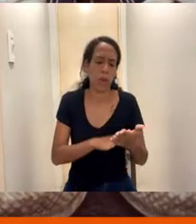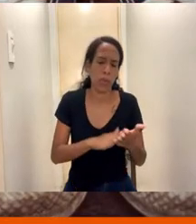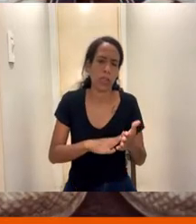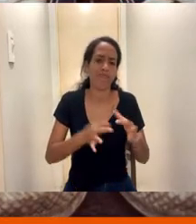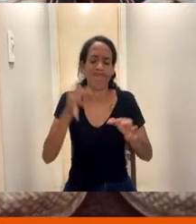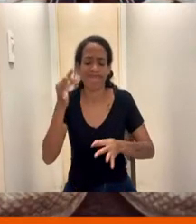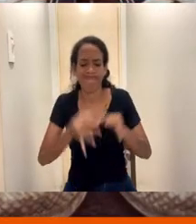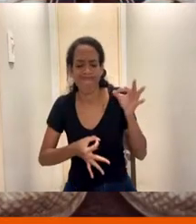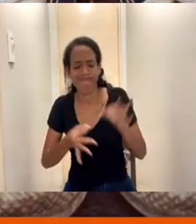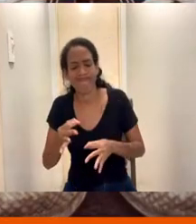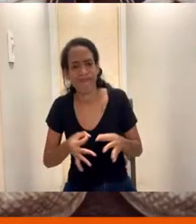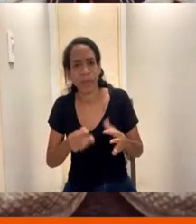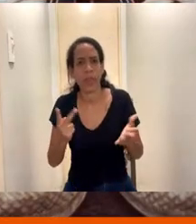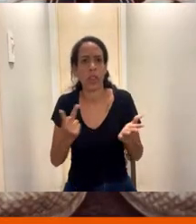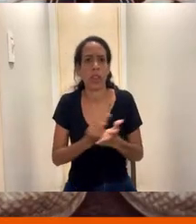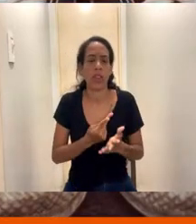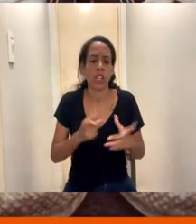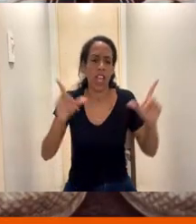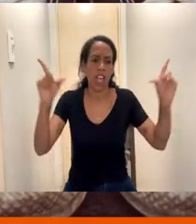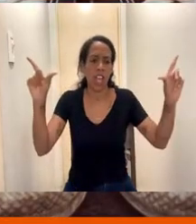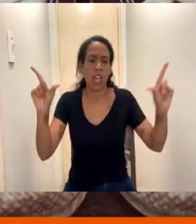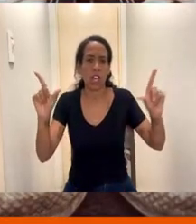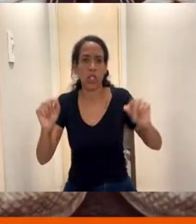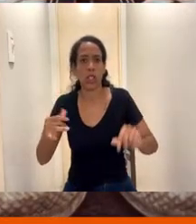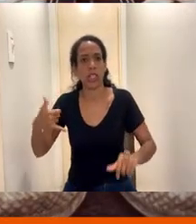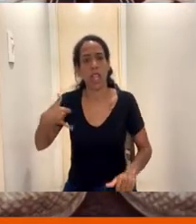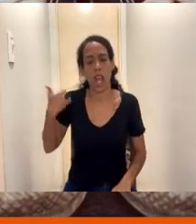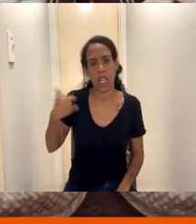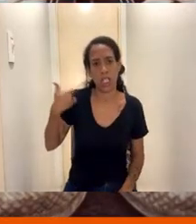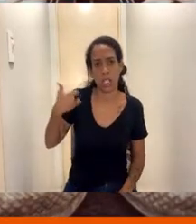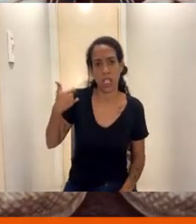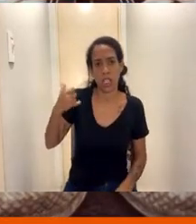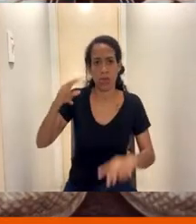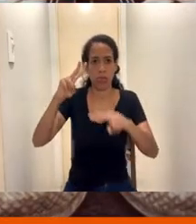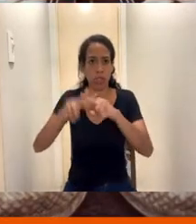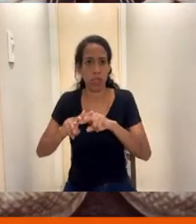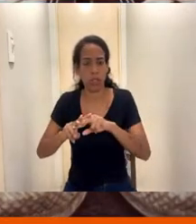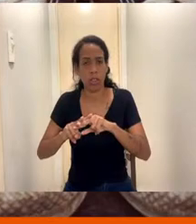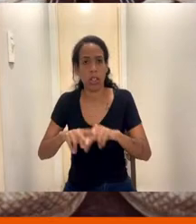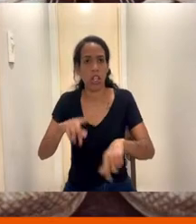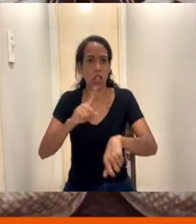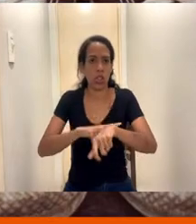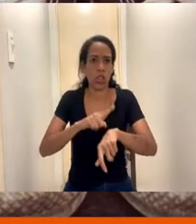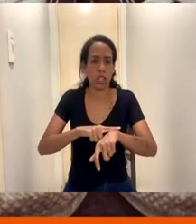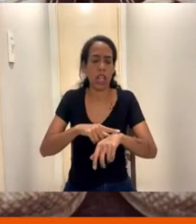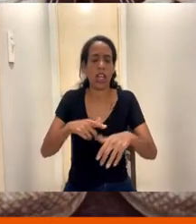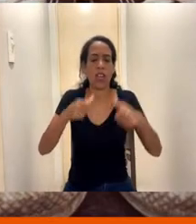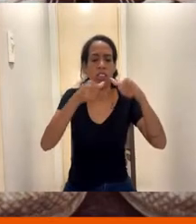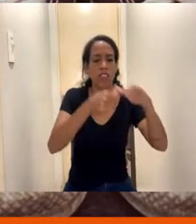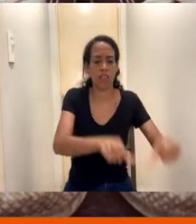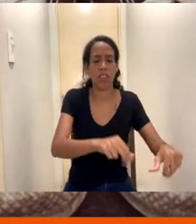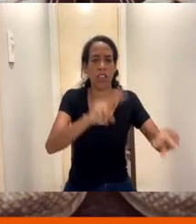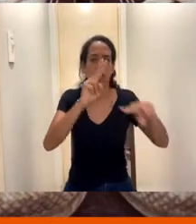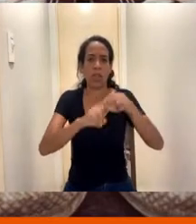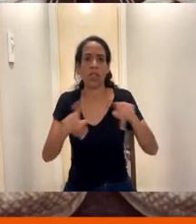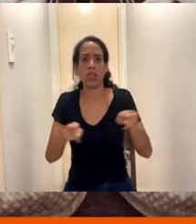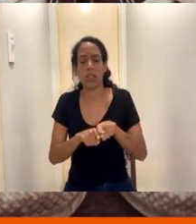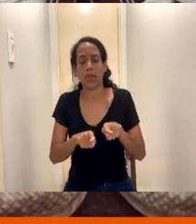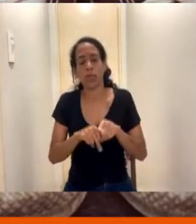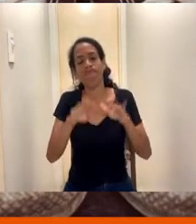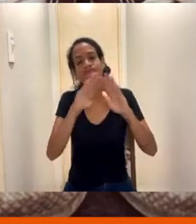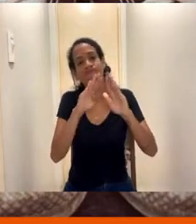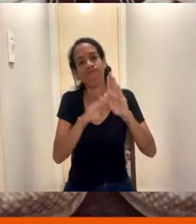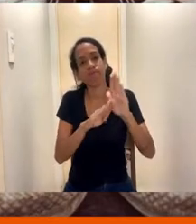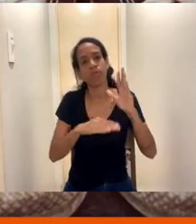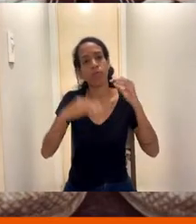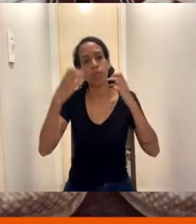legislativas relativas à redução da maioridade penal e ao aumento do tempo da internação, pautas às quais o Sistema